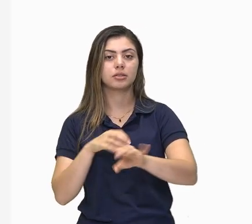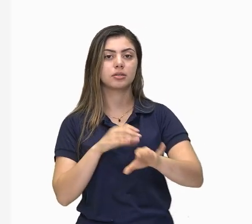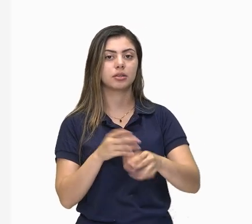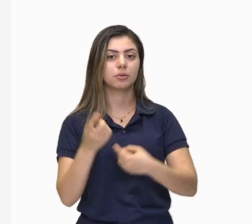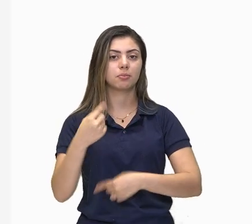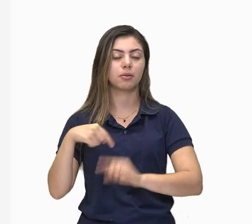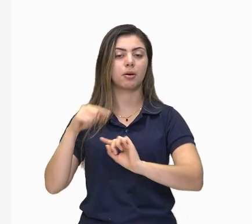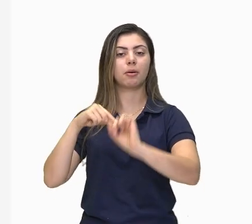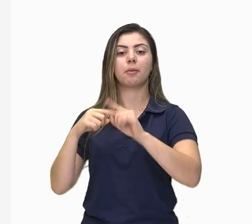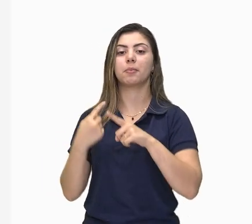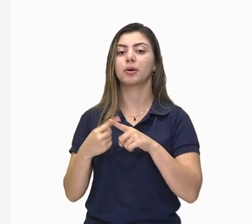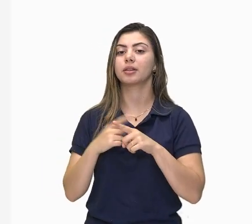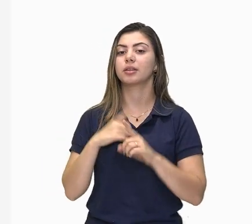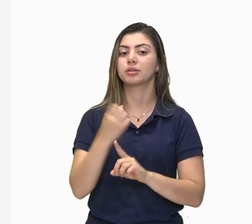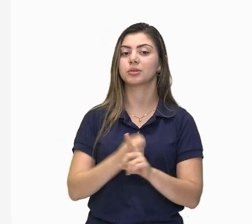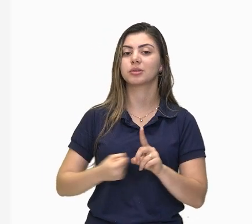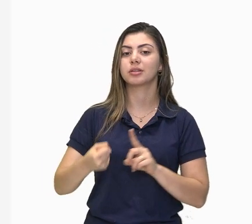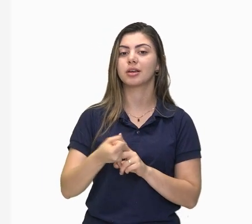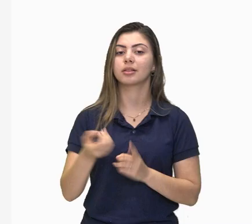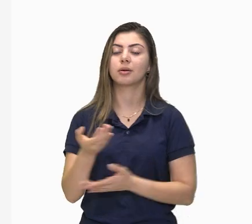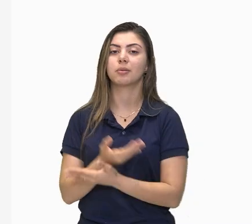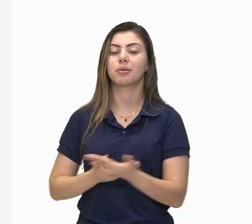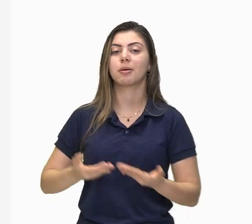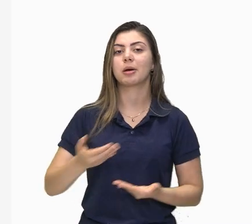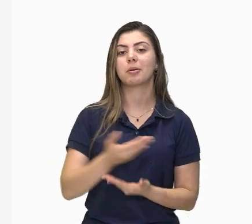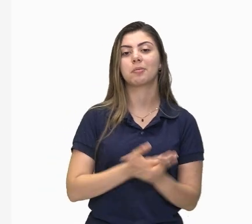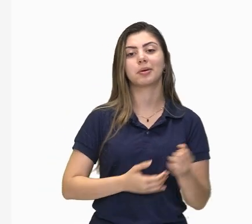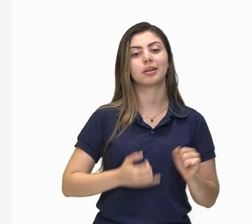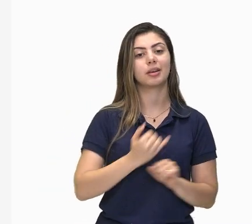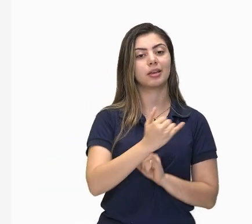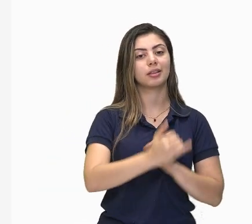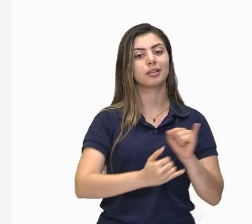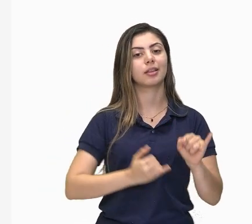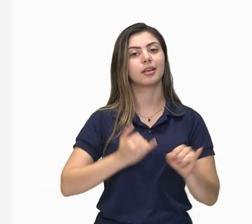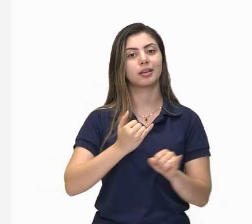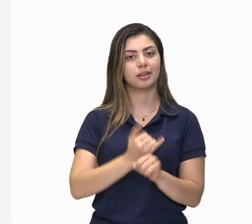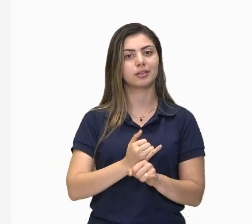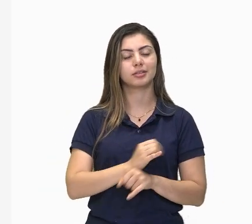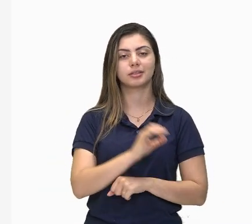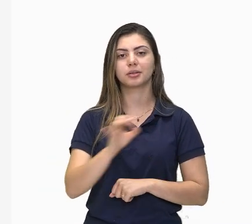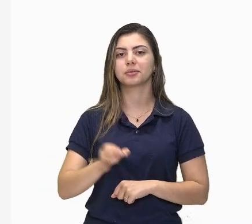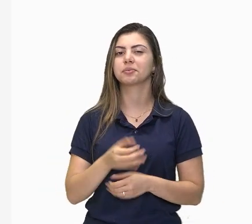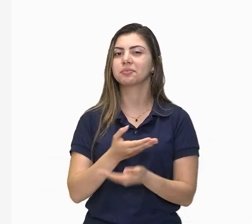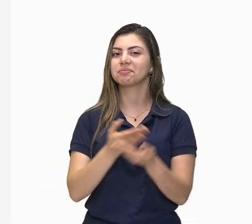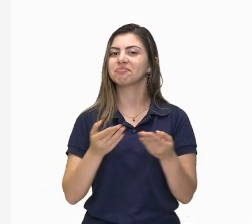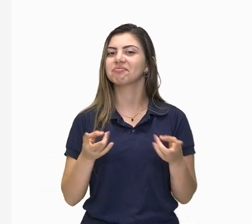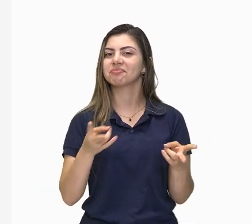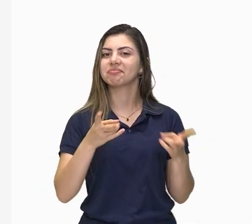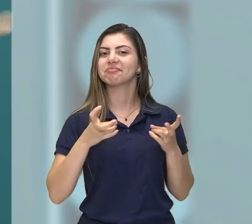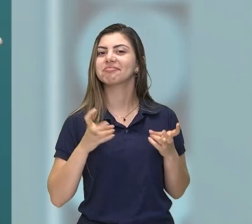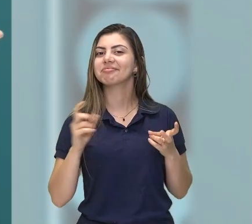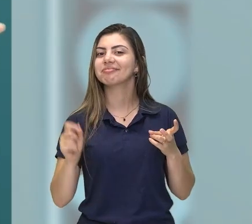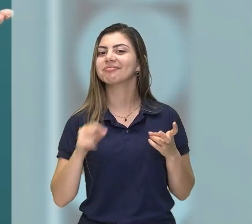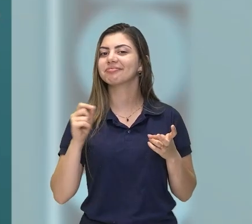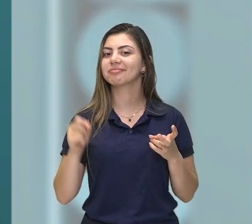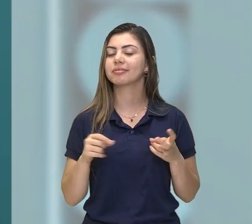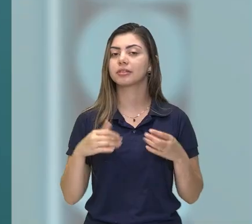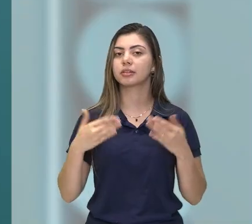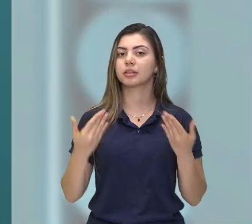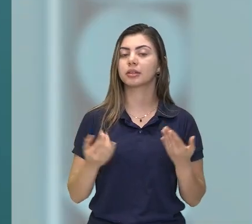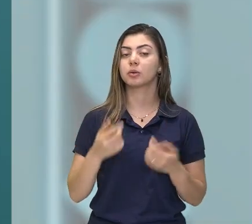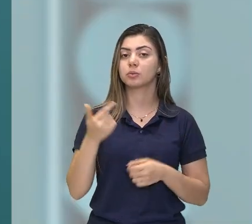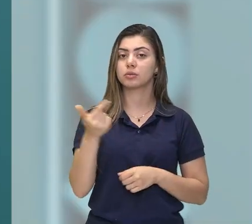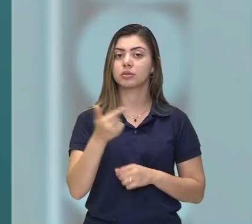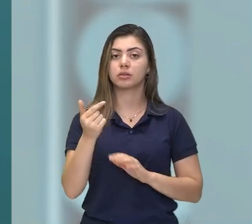às relações sociais desenvolvidas na internet pelo homem. Então, para vocês perceberem que o